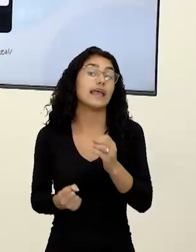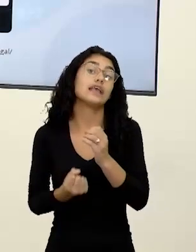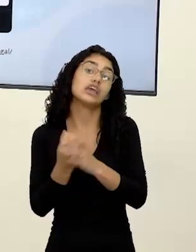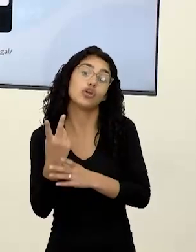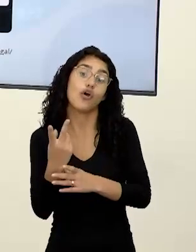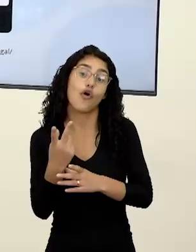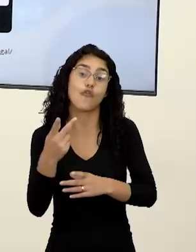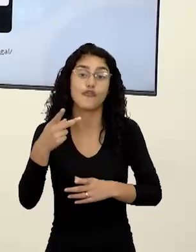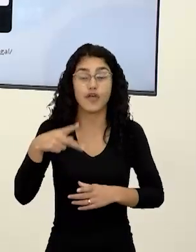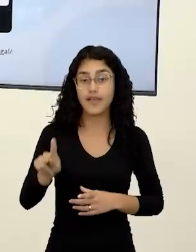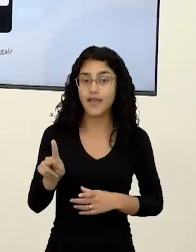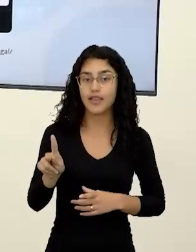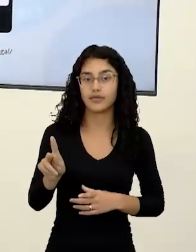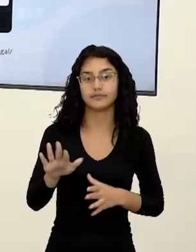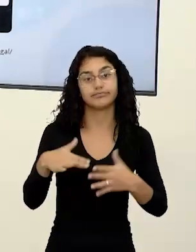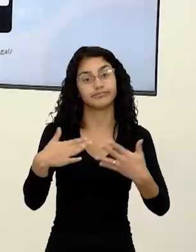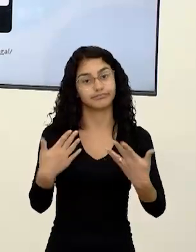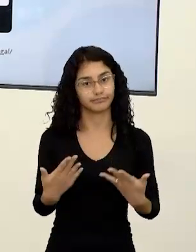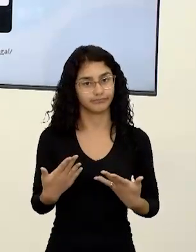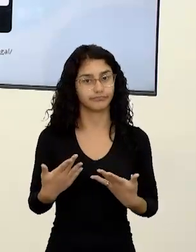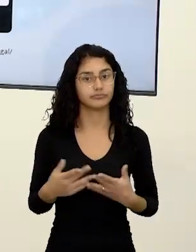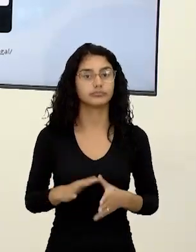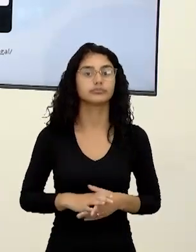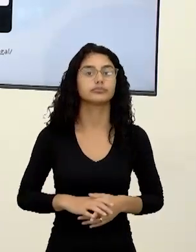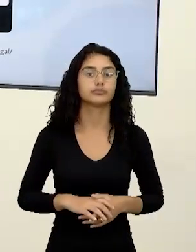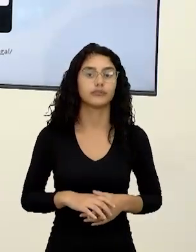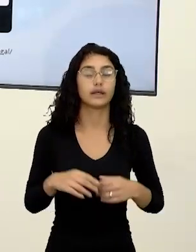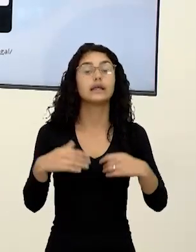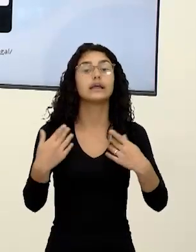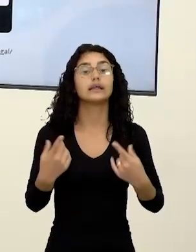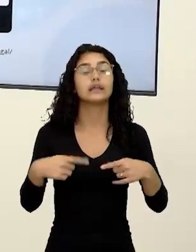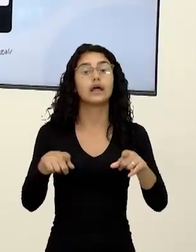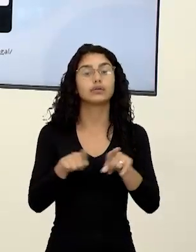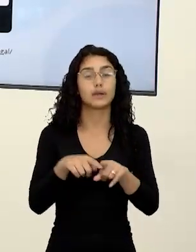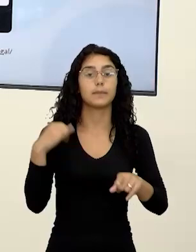é de quem tirou a foto, tá? Então isso é uma coisa que também é